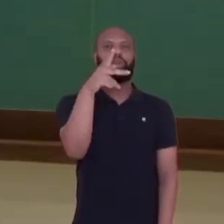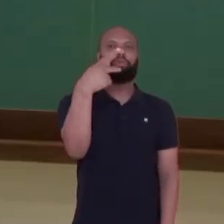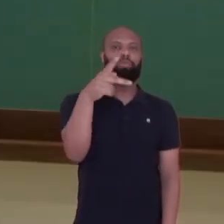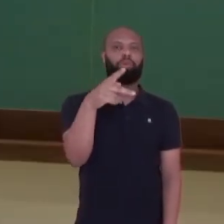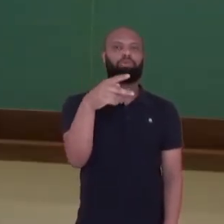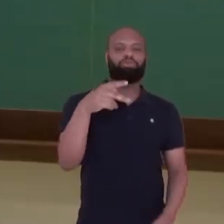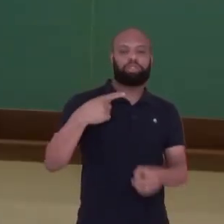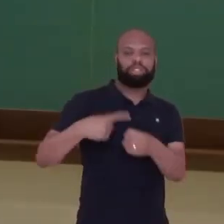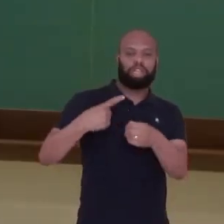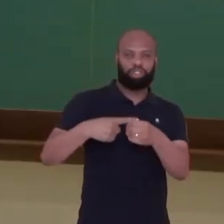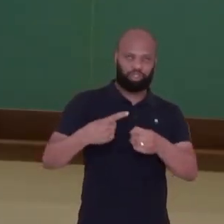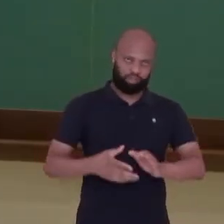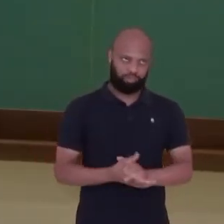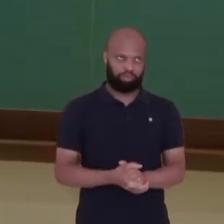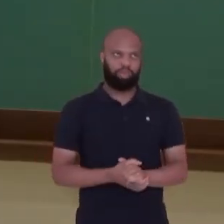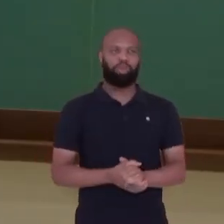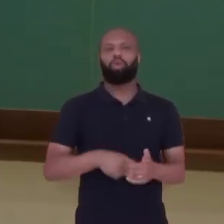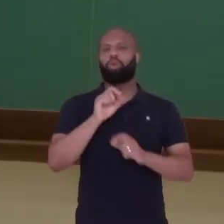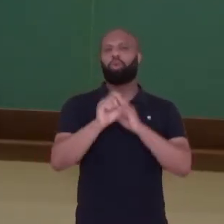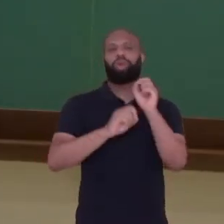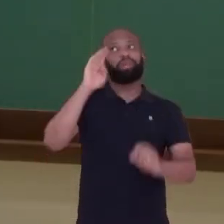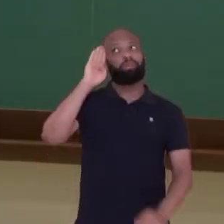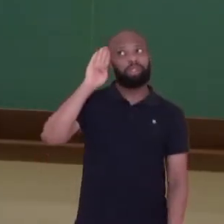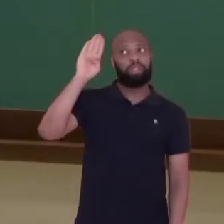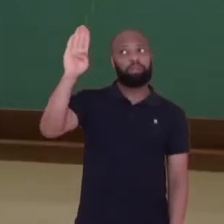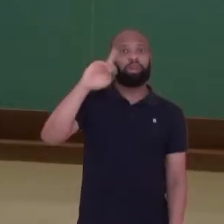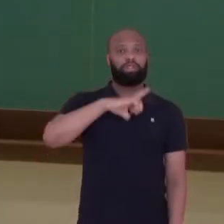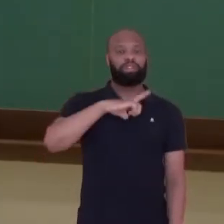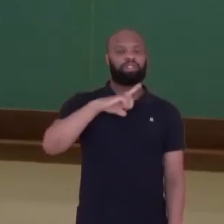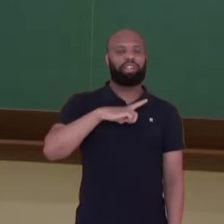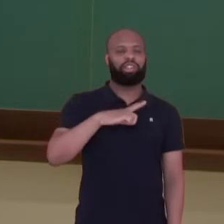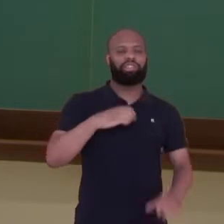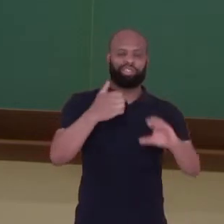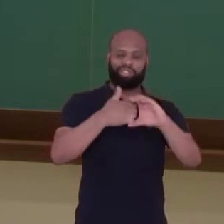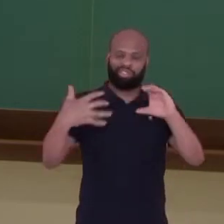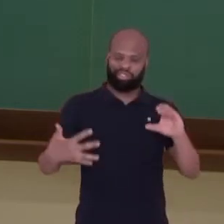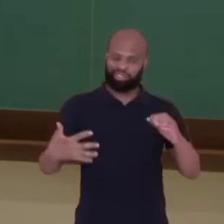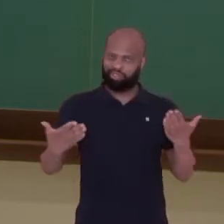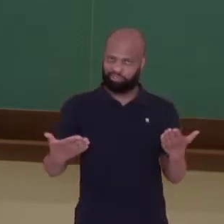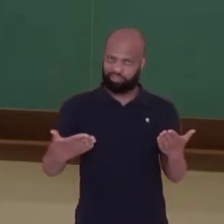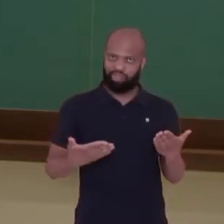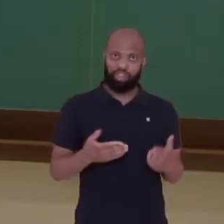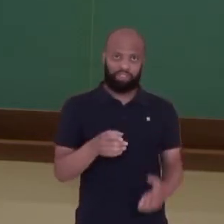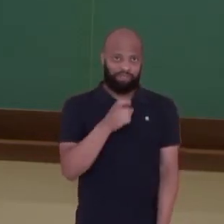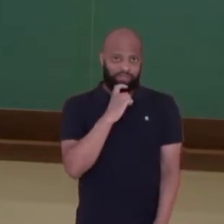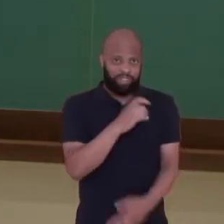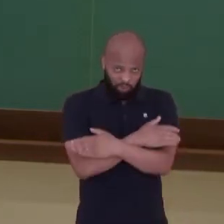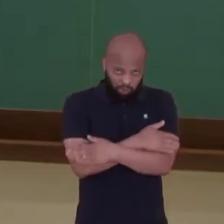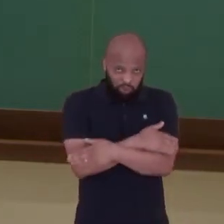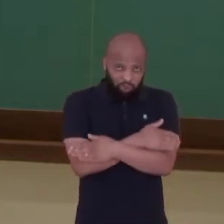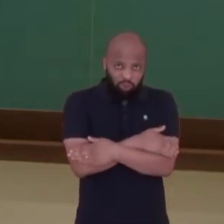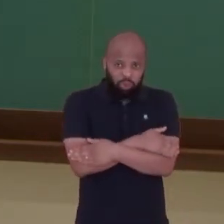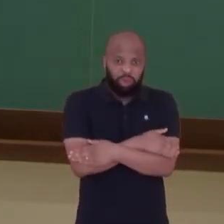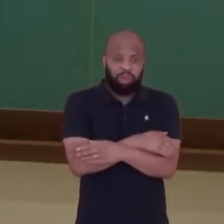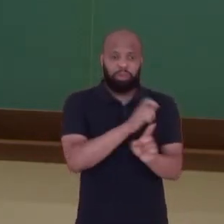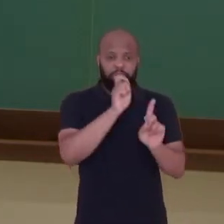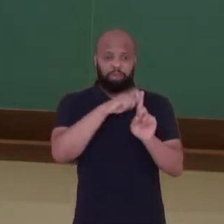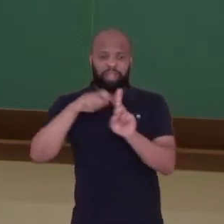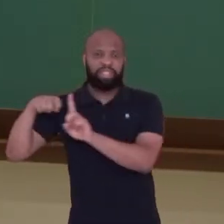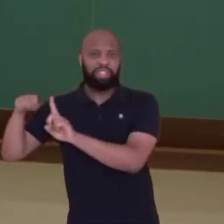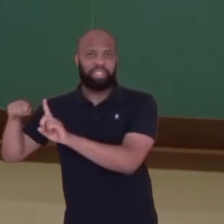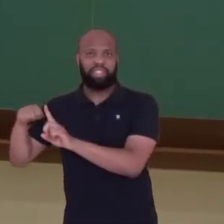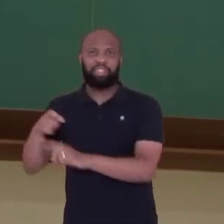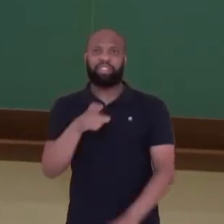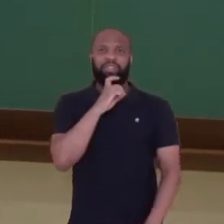sua região? Então, quais são as principais características? É muito frio? Quais meses